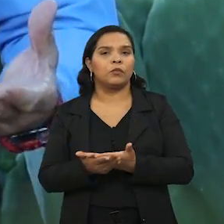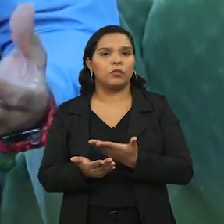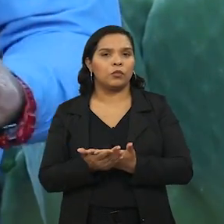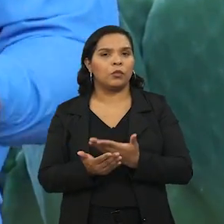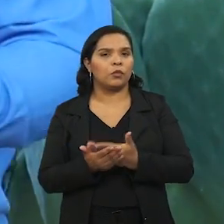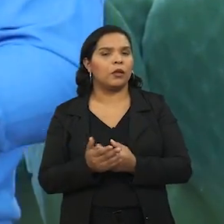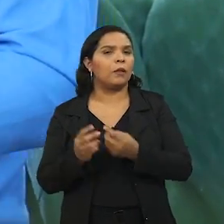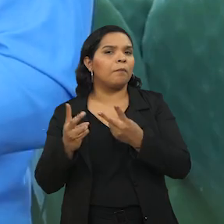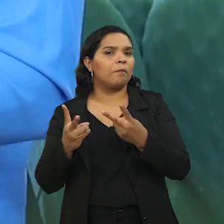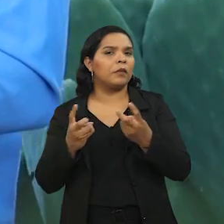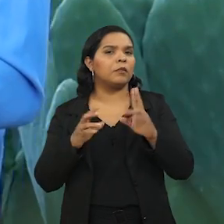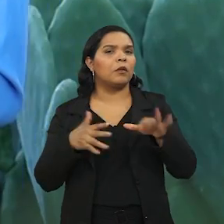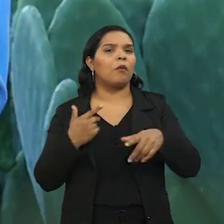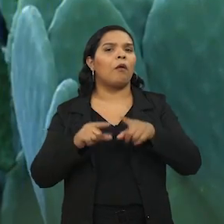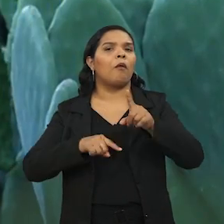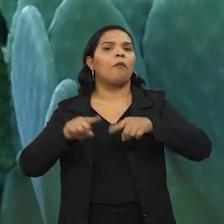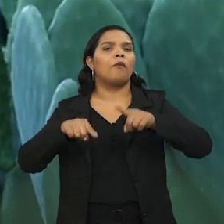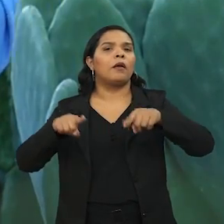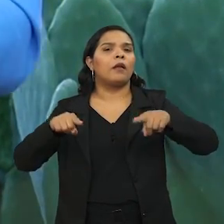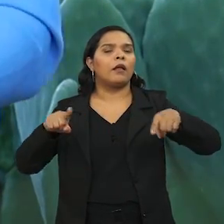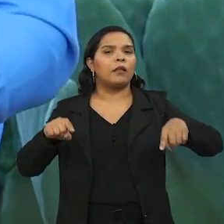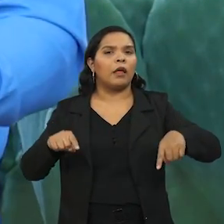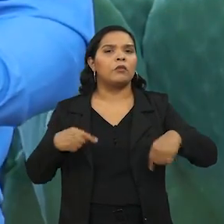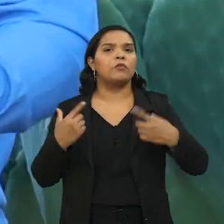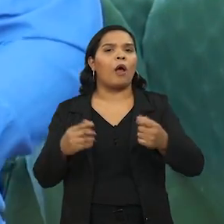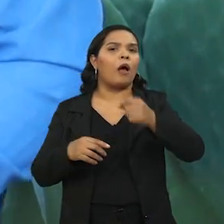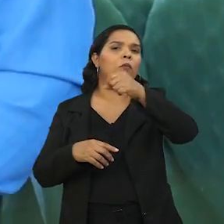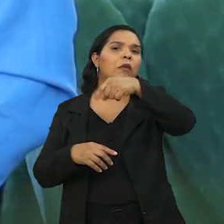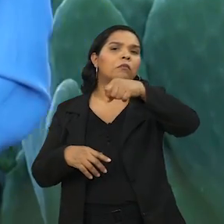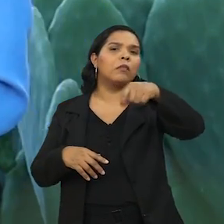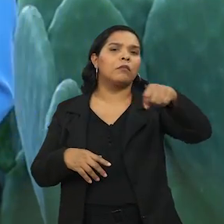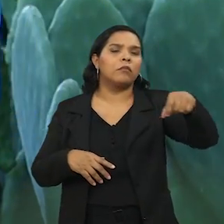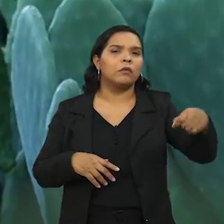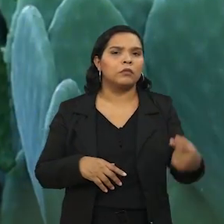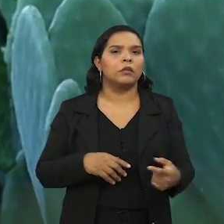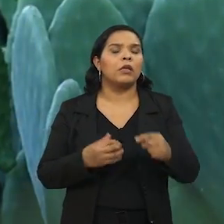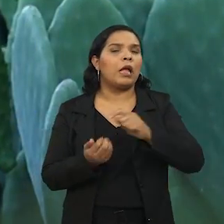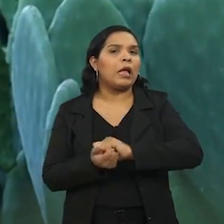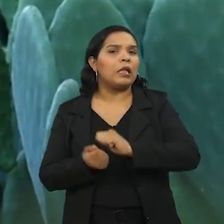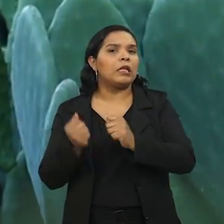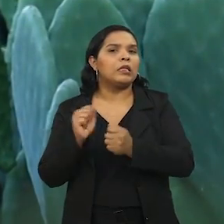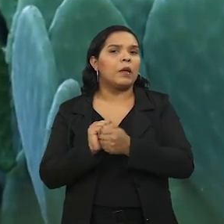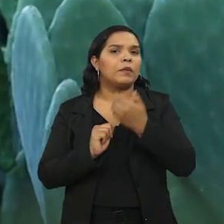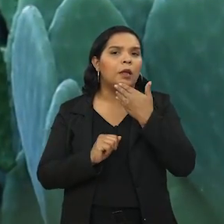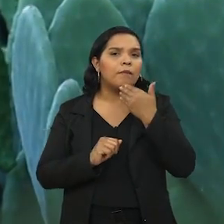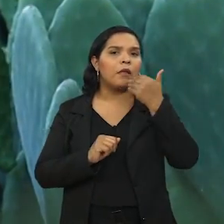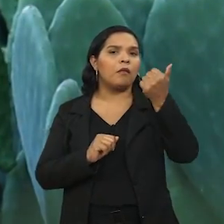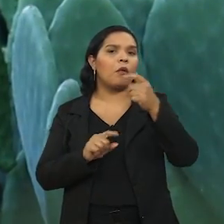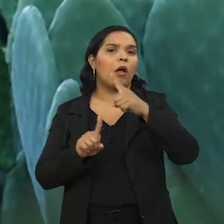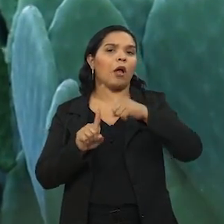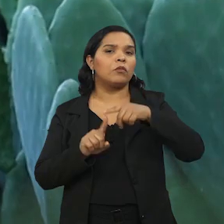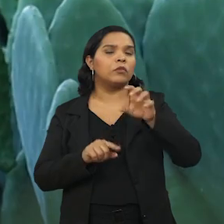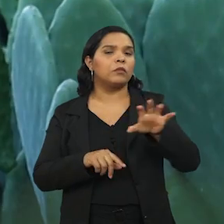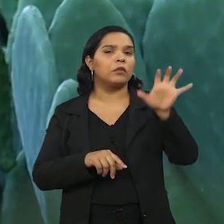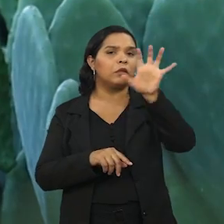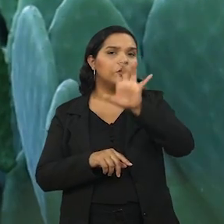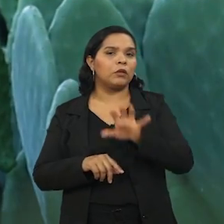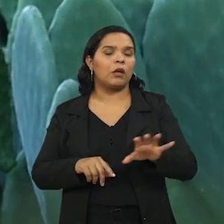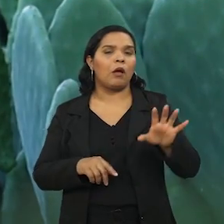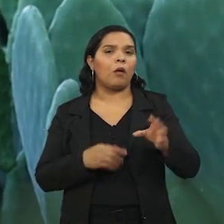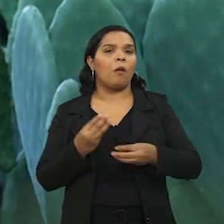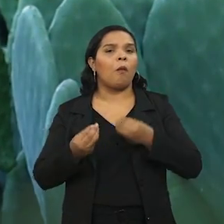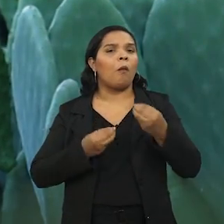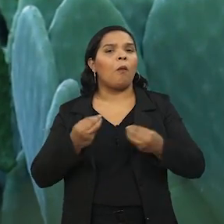estudo? É verificar qual variedade ou qual cultivar que adapta melhor a esse tipo de região, qual é o